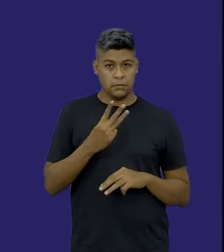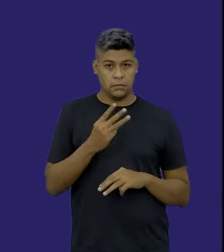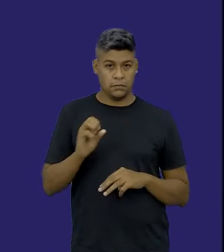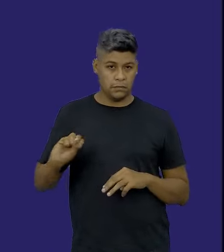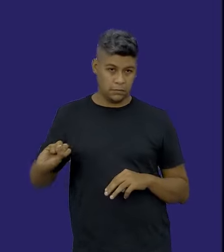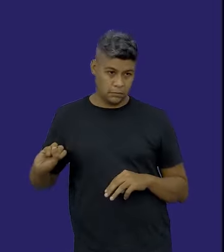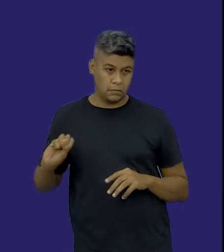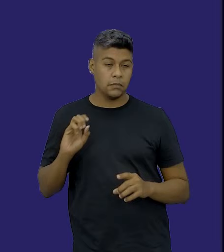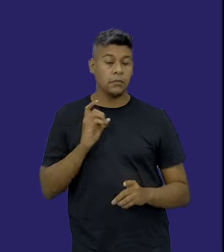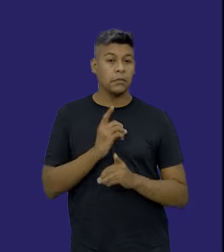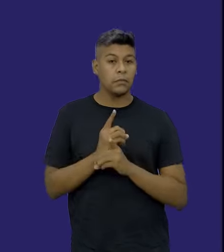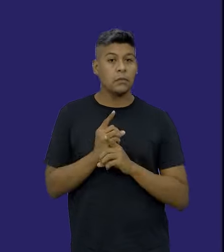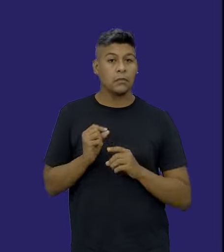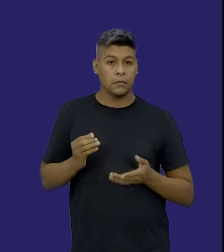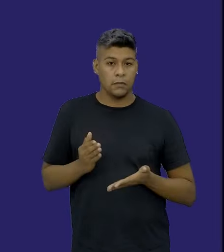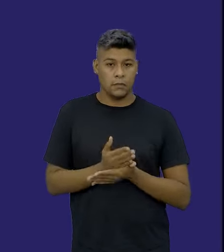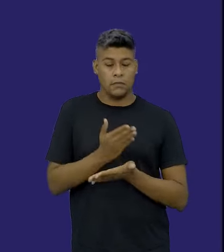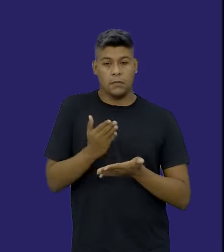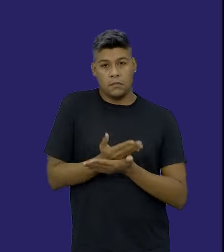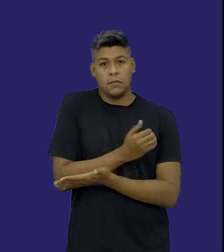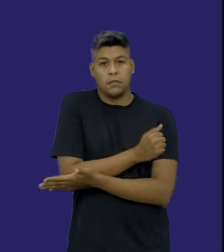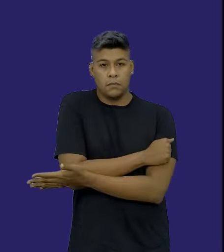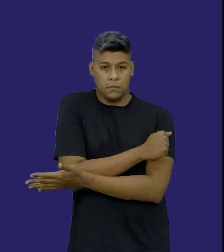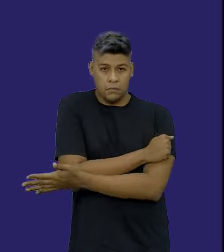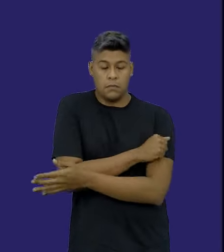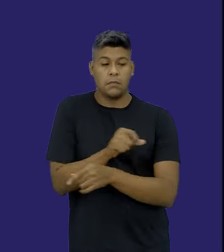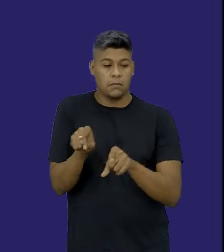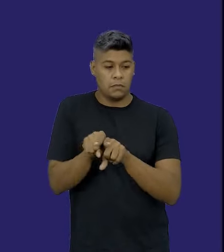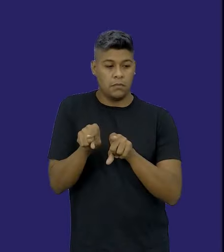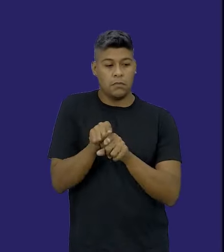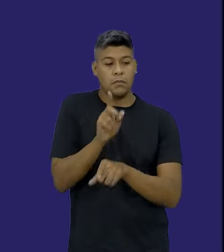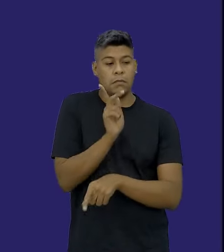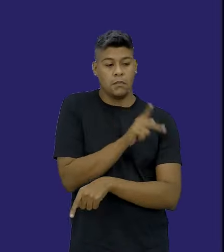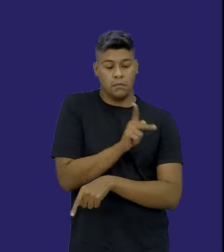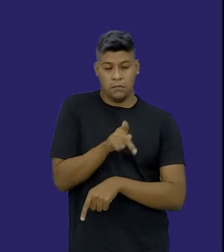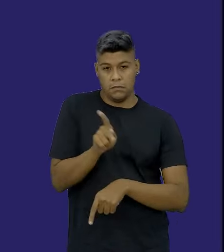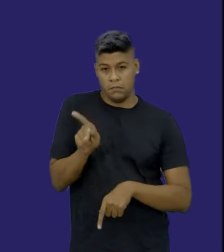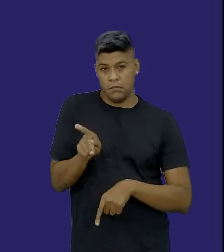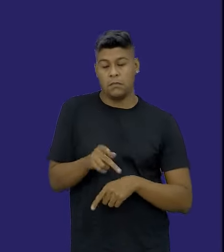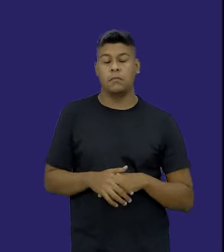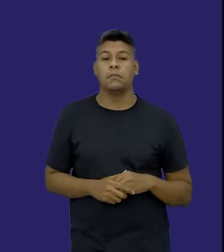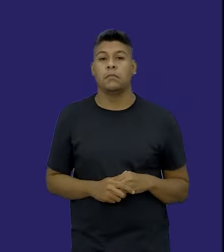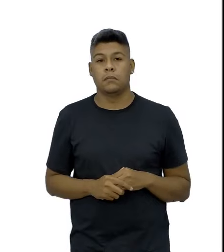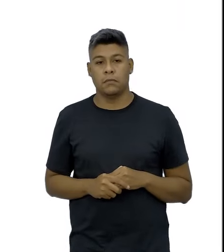vocês encontrarão o caderno do aluno e o caderno do professor.